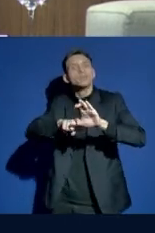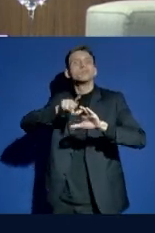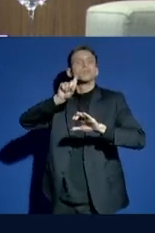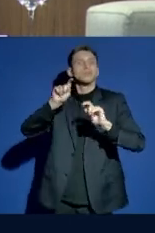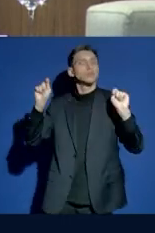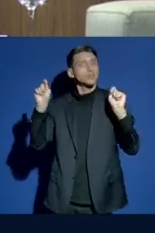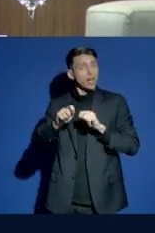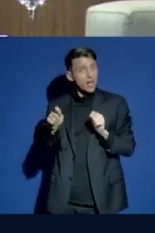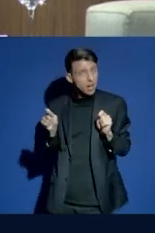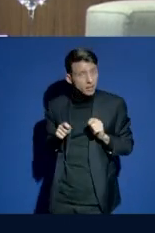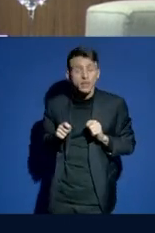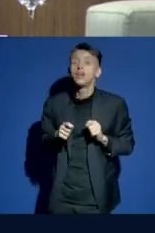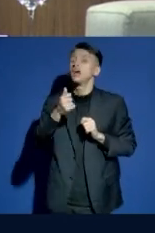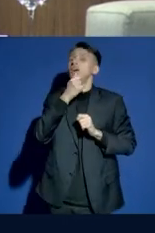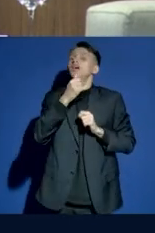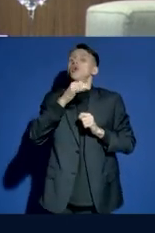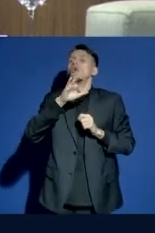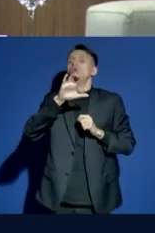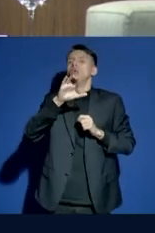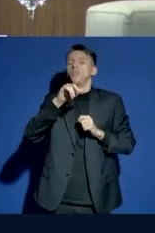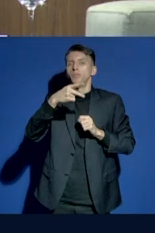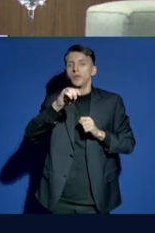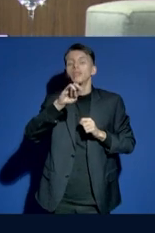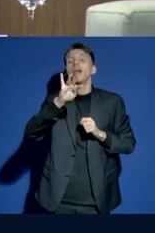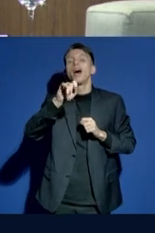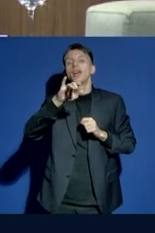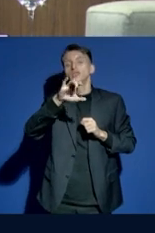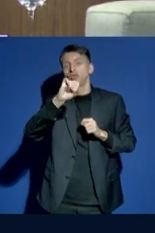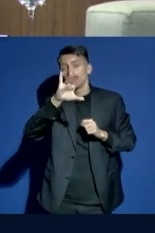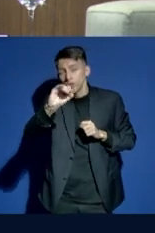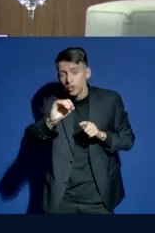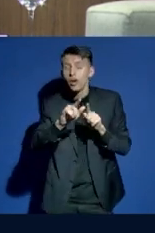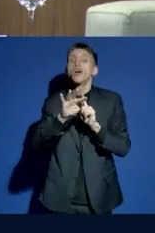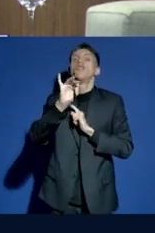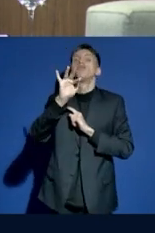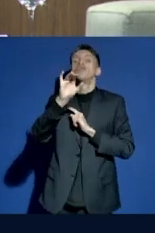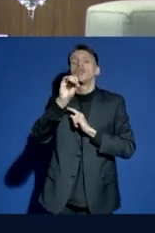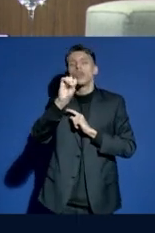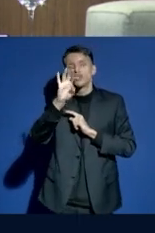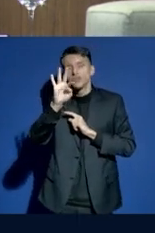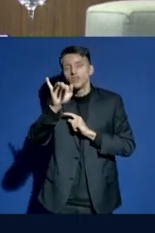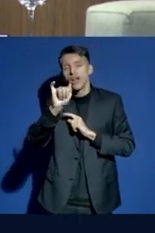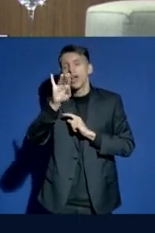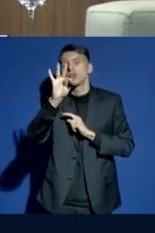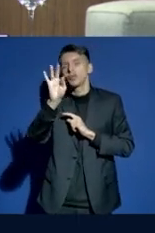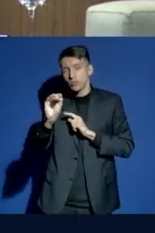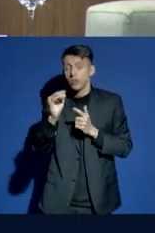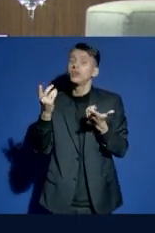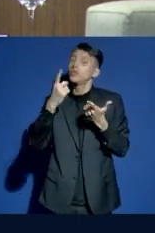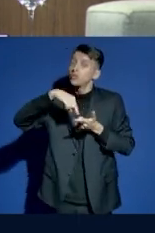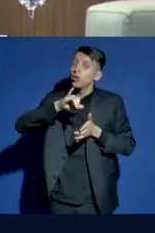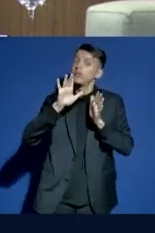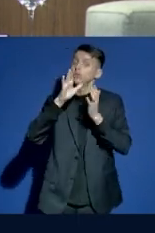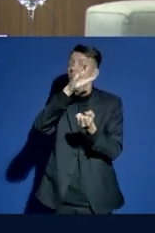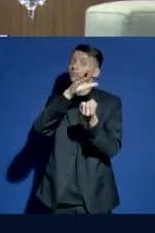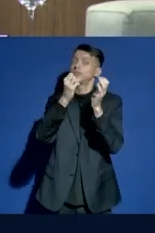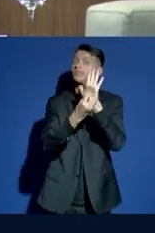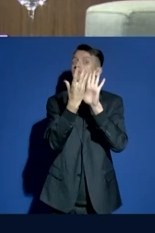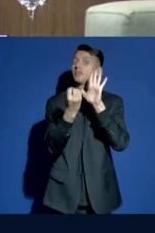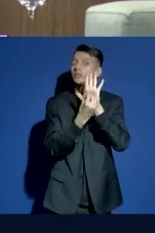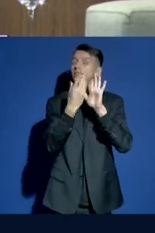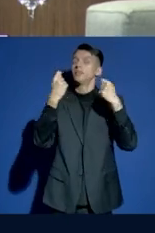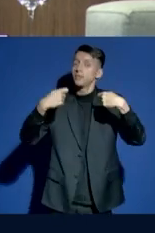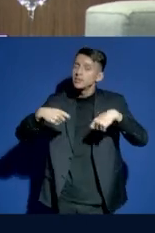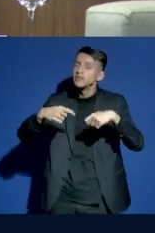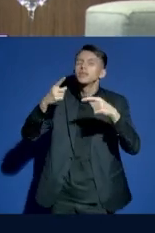na questão do Fosfato e de forma ainda mais contundente na questão dos nitrogenados através